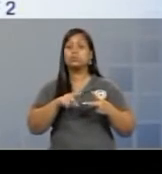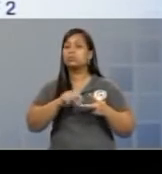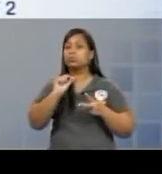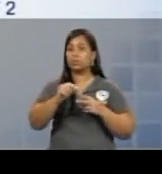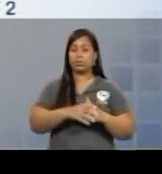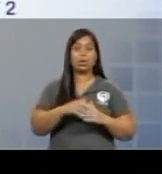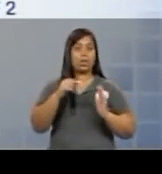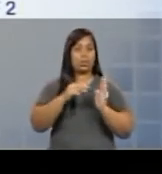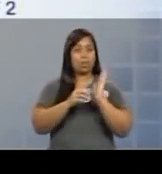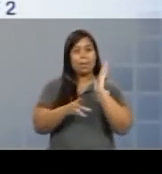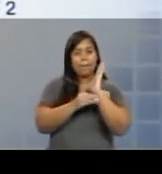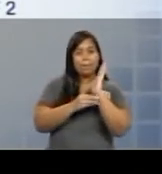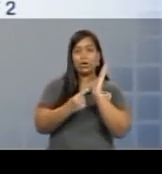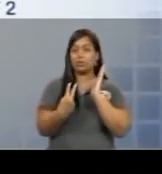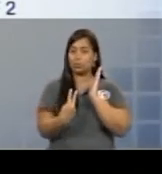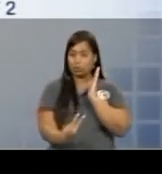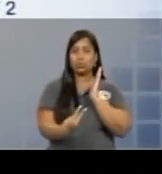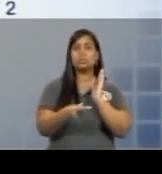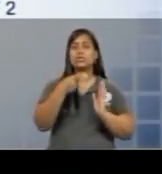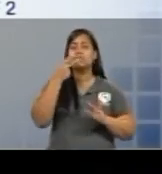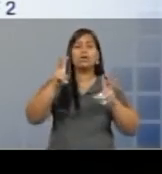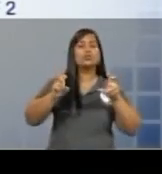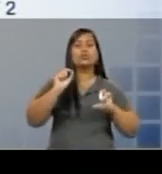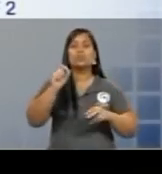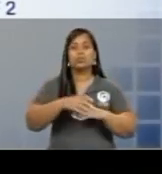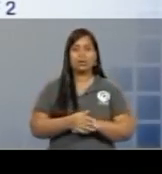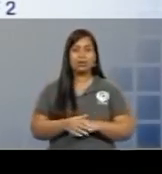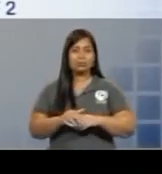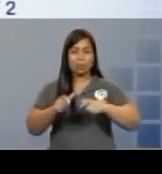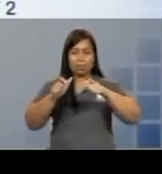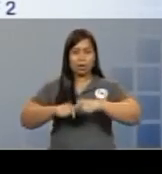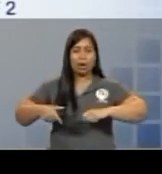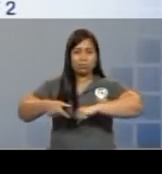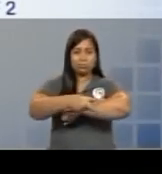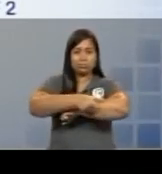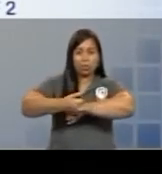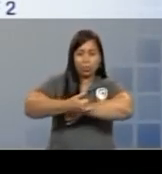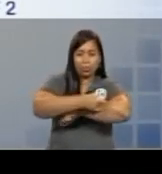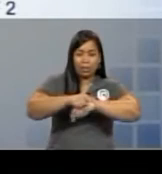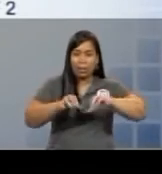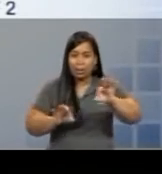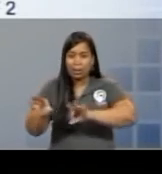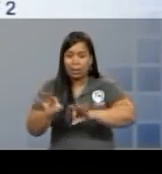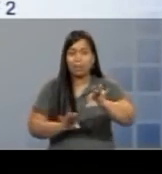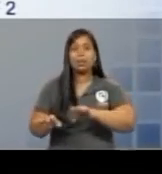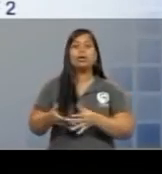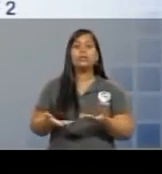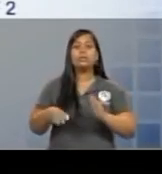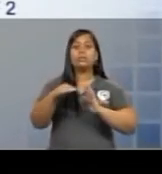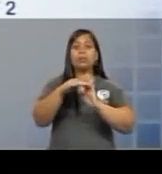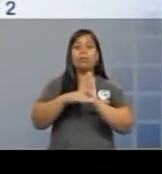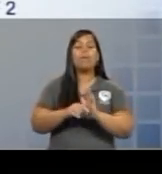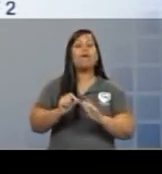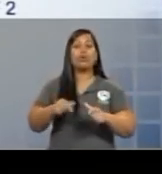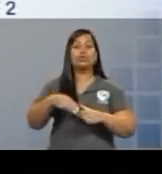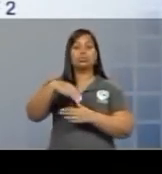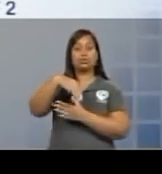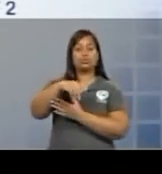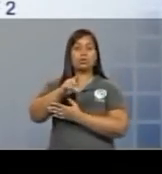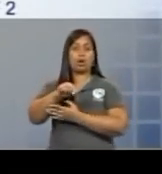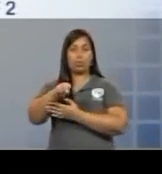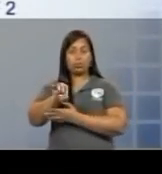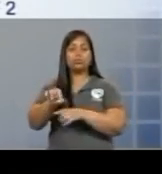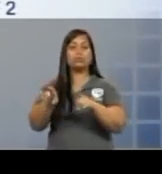de Paulera ao projeto do Executivo que trata da Lei de Zoneamento. As emendas propõem adequações de zoneamento nos bairros Mansor Daúde